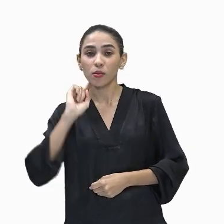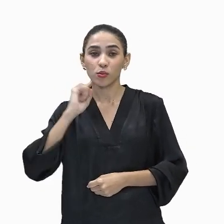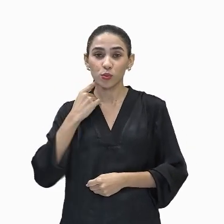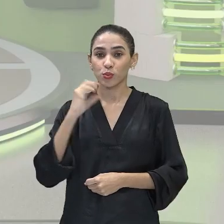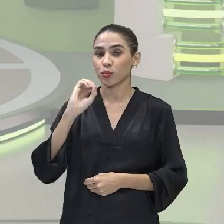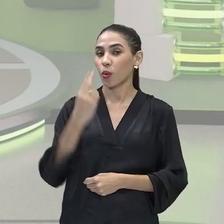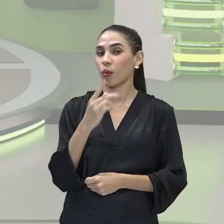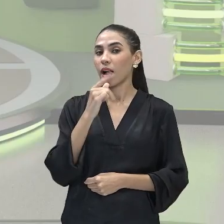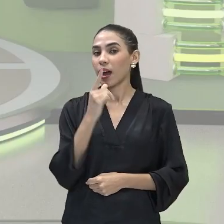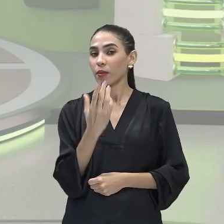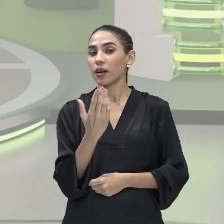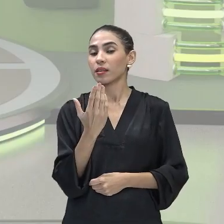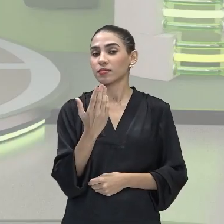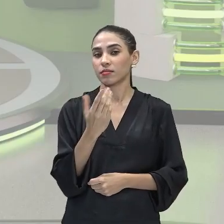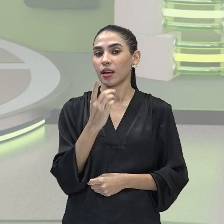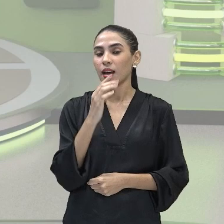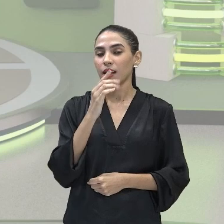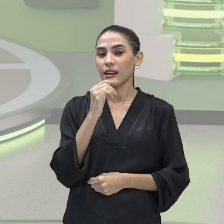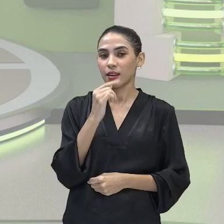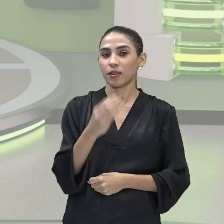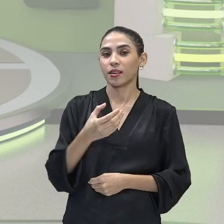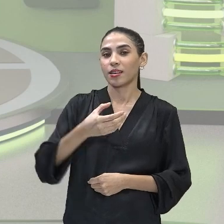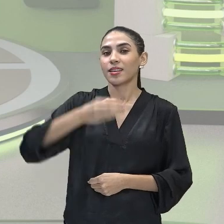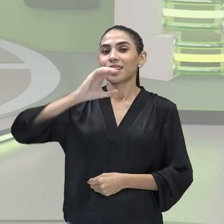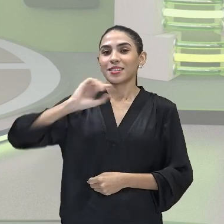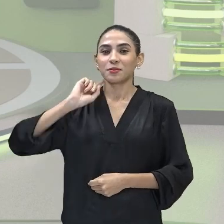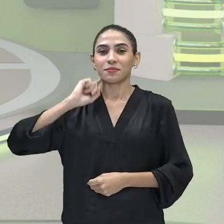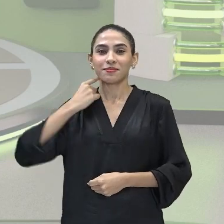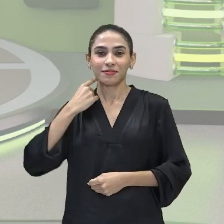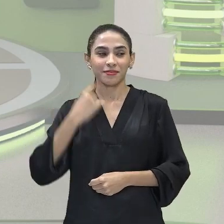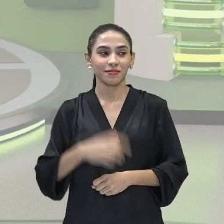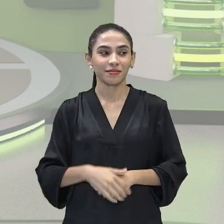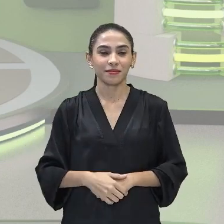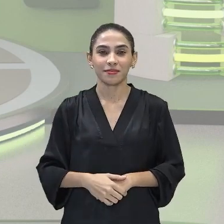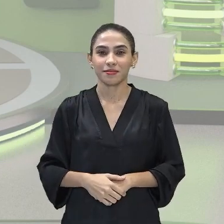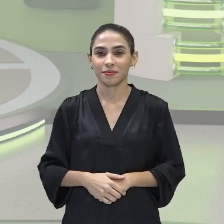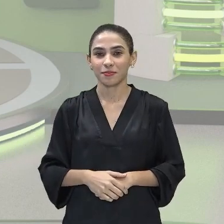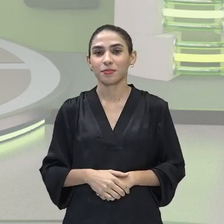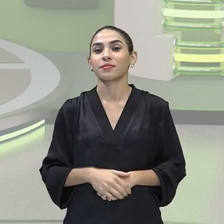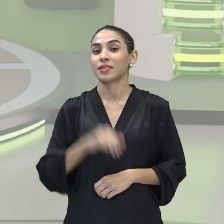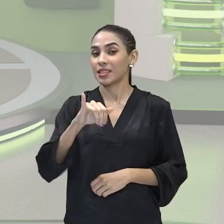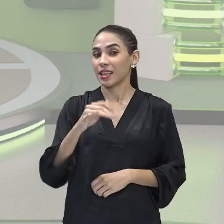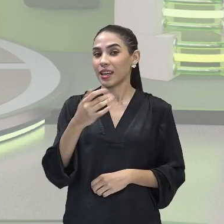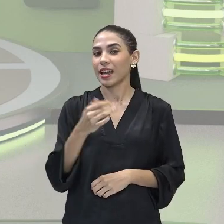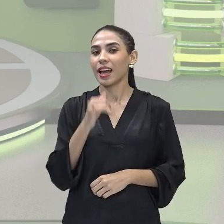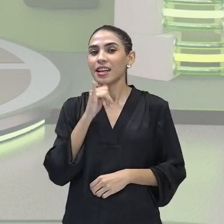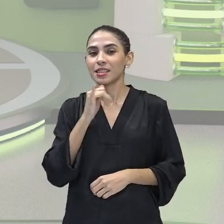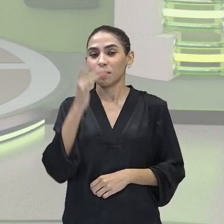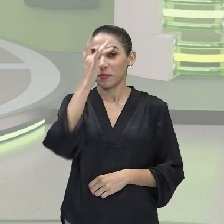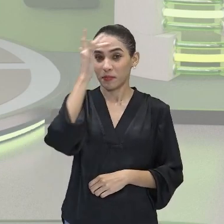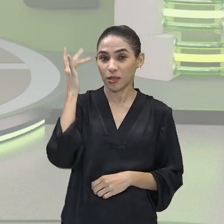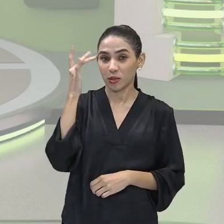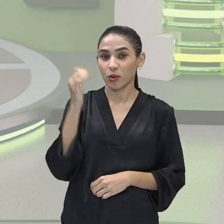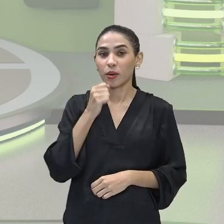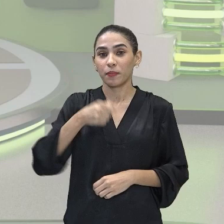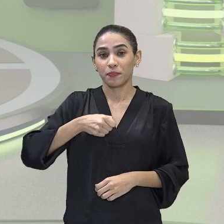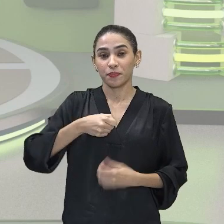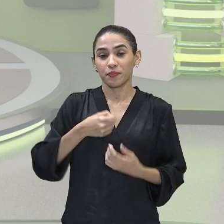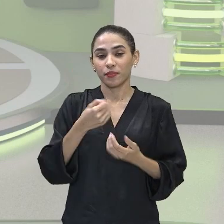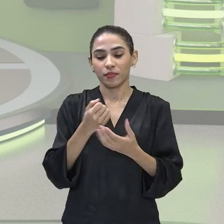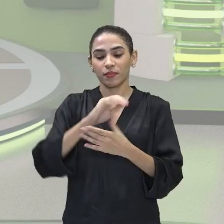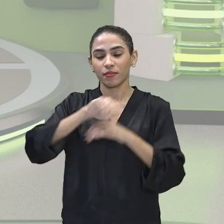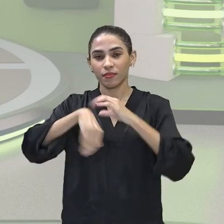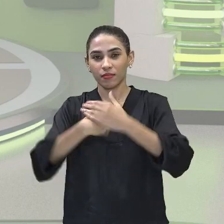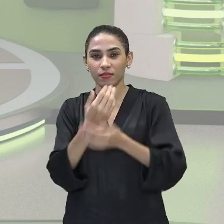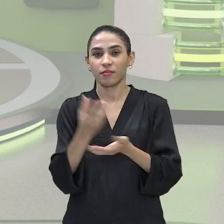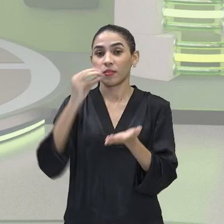água contaminada. E como que essa contaminação vai acontecer? Se uma pessoa, né, que vai evacuar não higieniza bem as